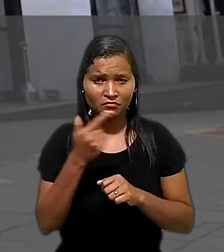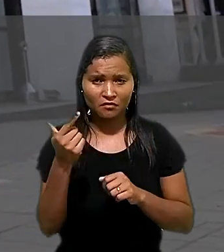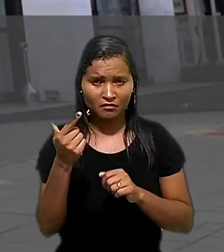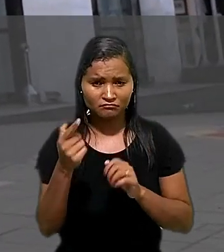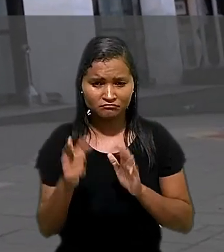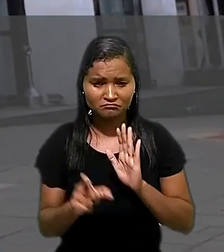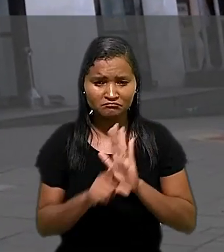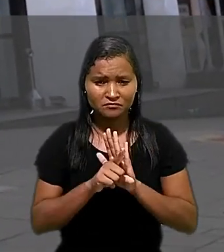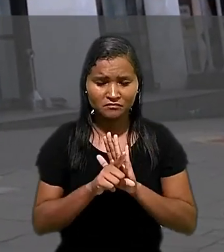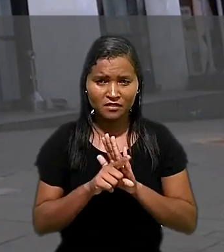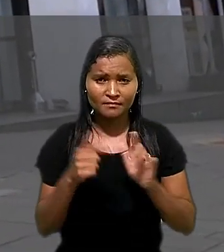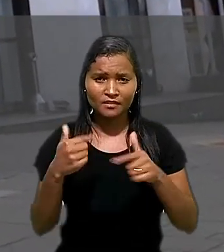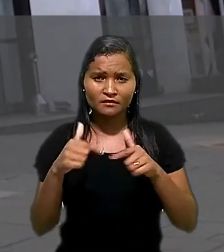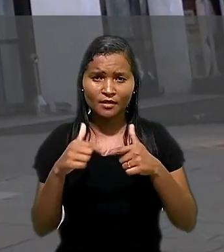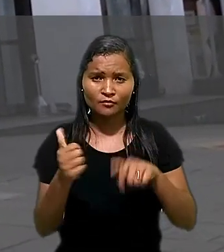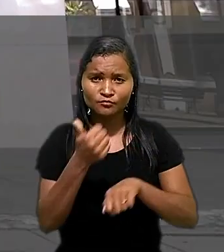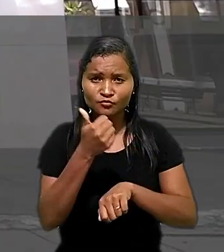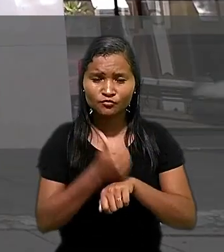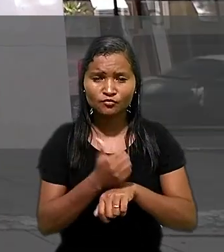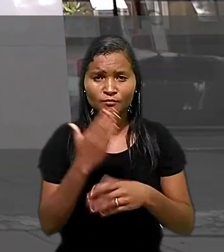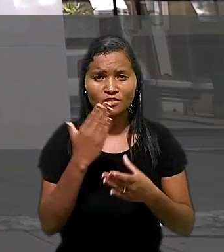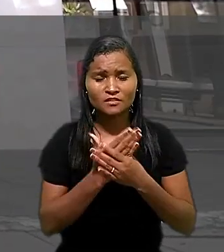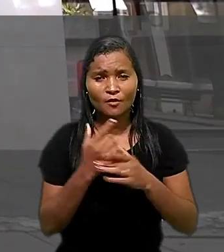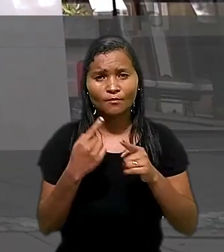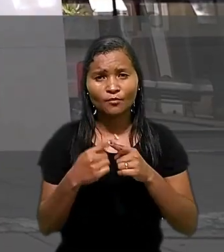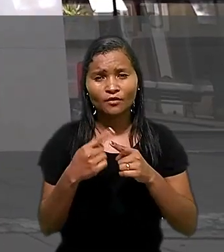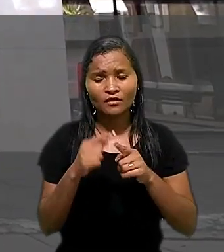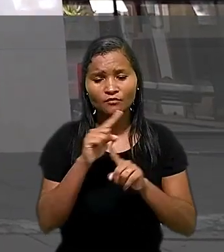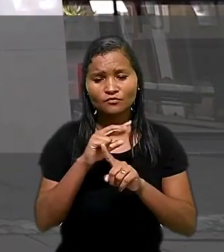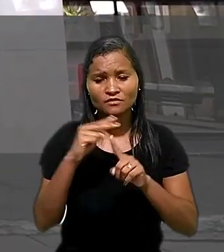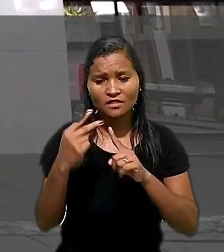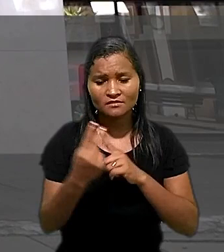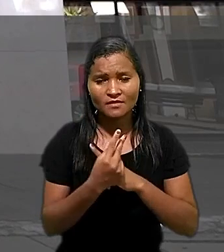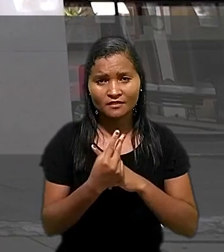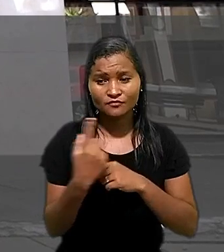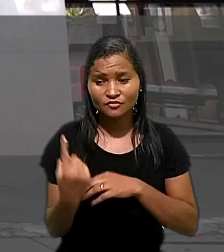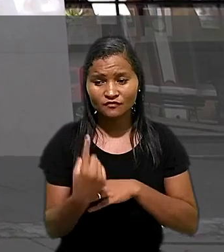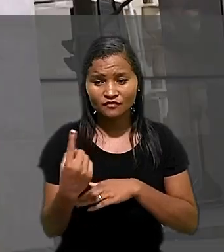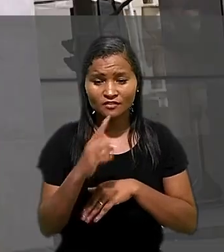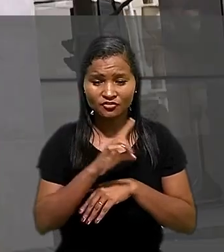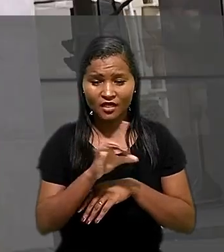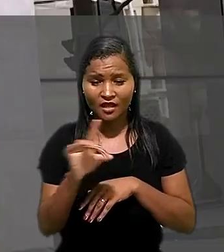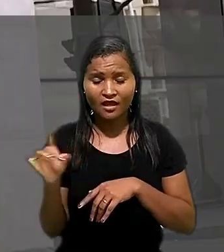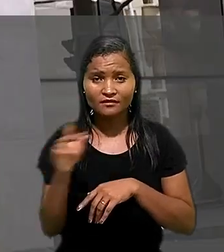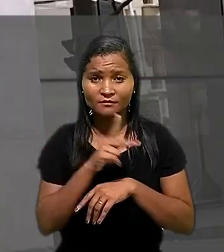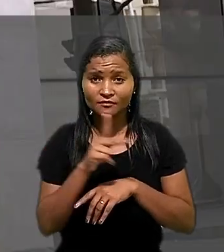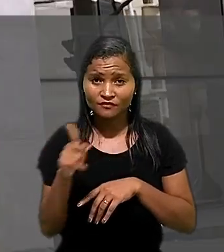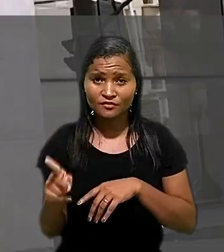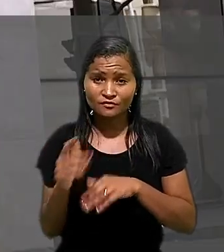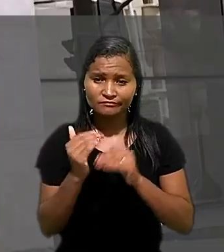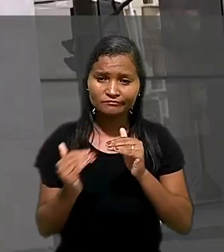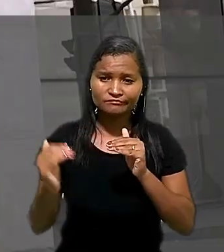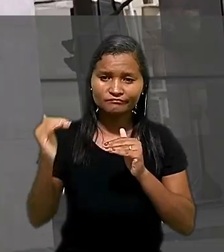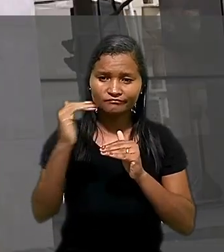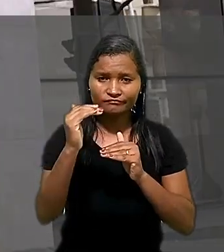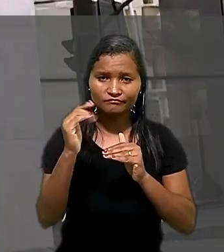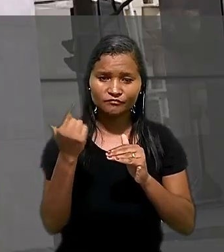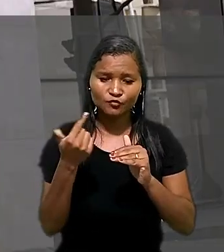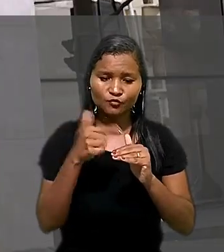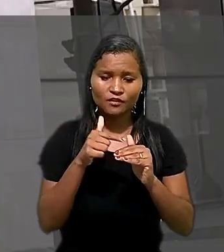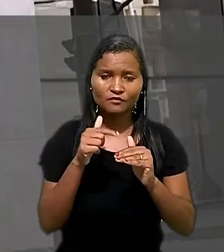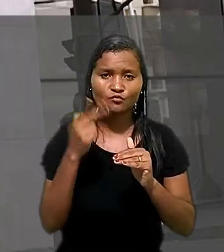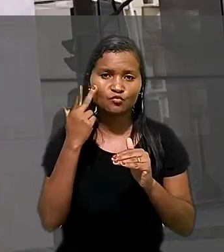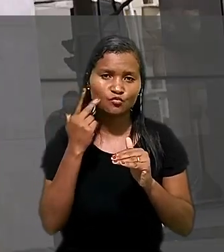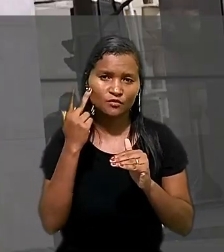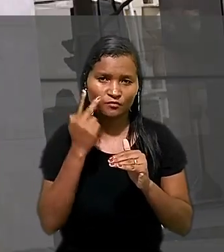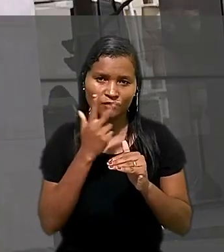para atuar como substituto processual, porque os aspectos individuais de cada professor prevaleceriam sobre os aspectos comuns,